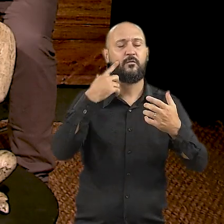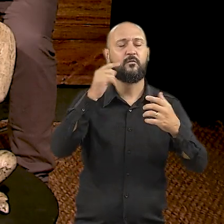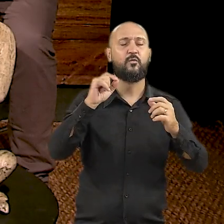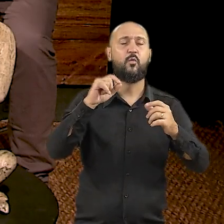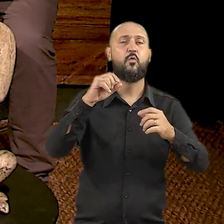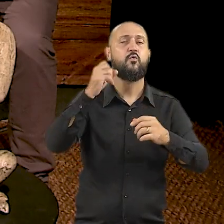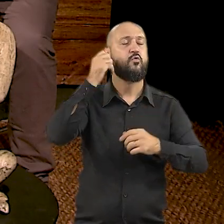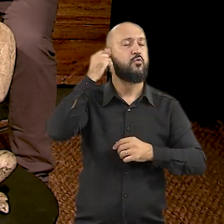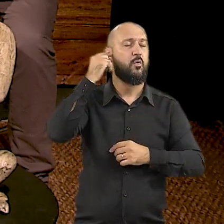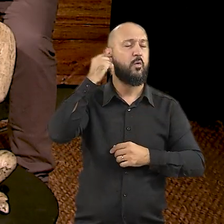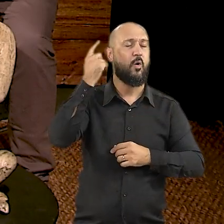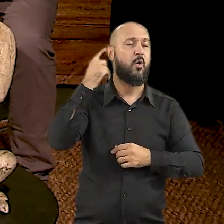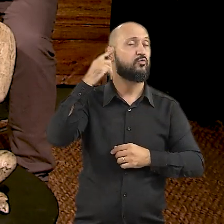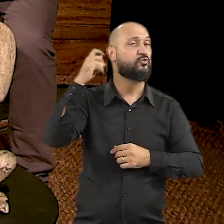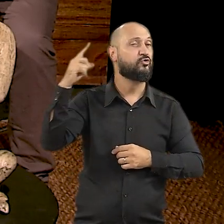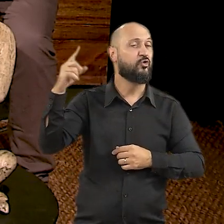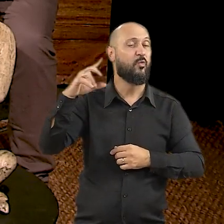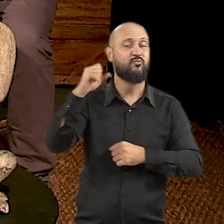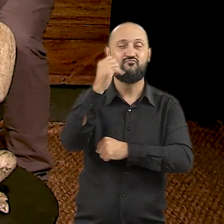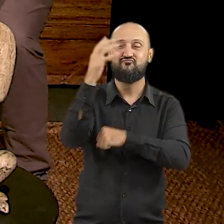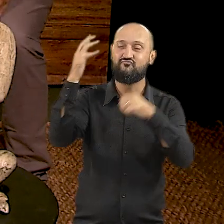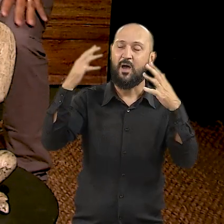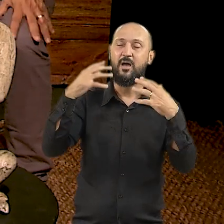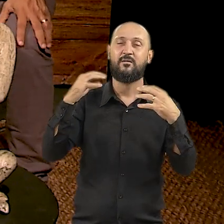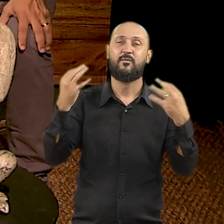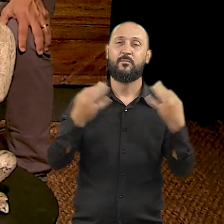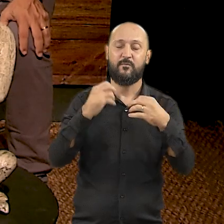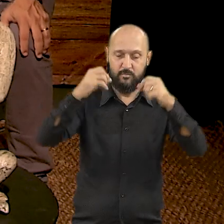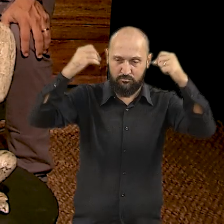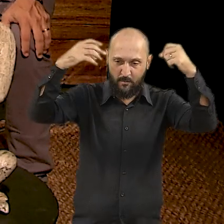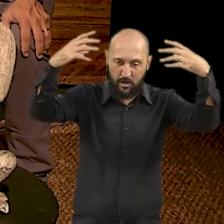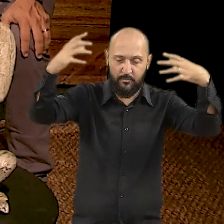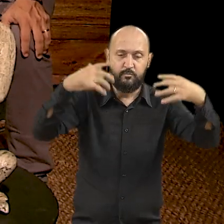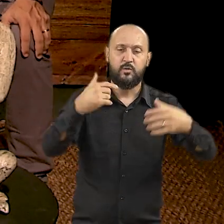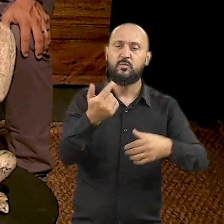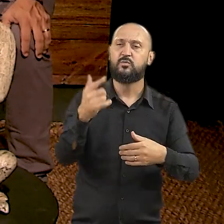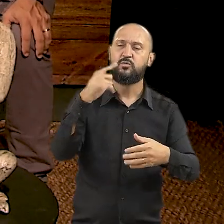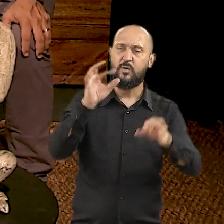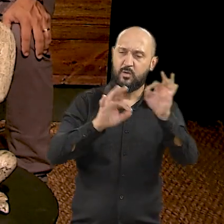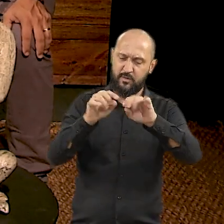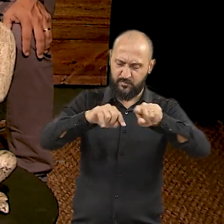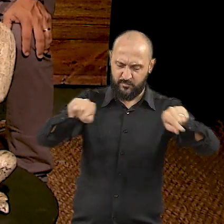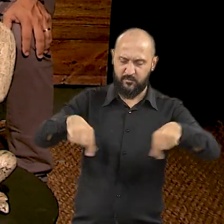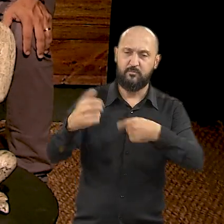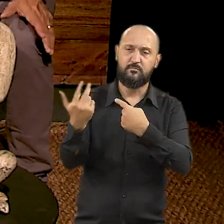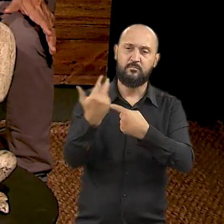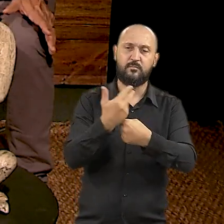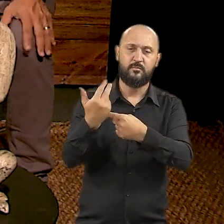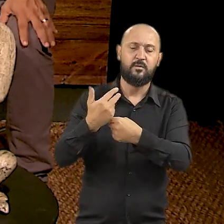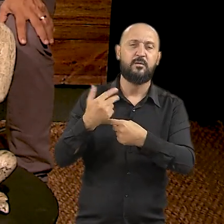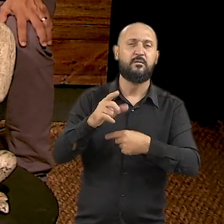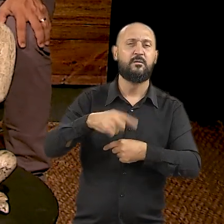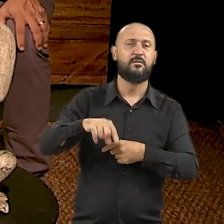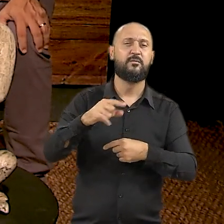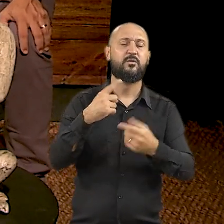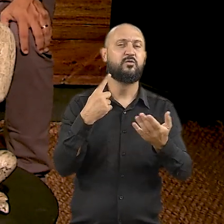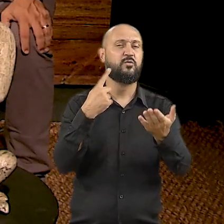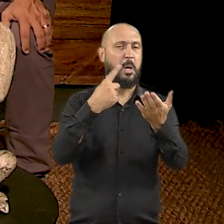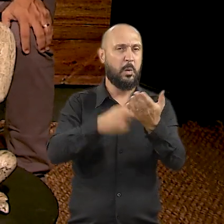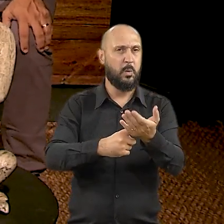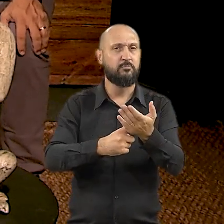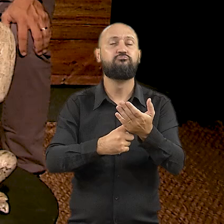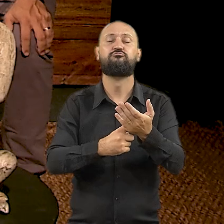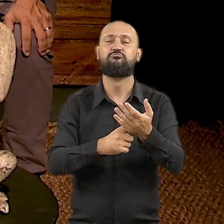ficou um som do mato super especial. Olha, que bonito. Aí a gente falou, pô, acendeu a luz, falou, vamos gravar aqui, enquanto não tiver o nosso estúdio lá, vamos gravar Vamos aqui. fazer aqui. Fizemos